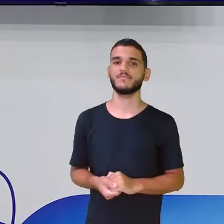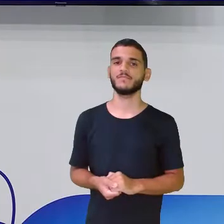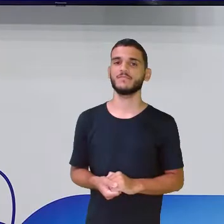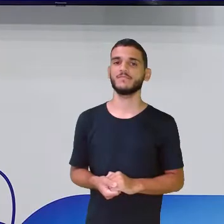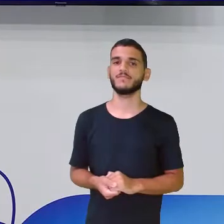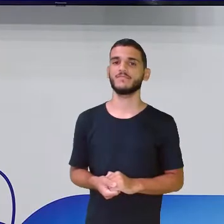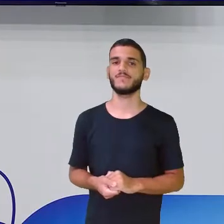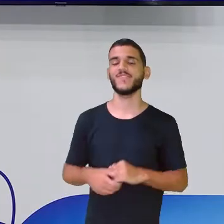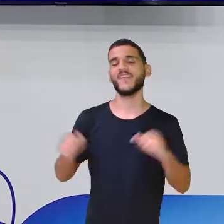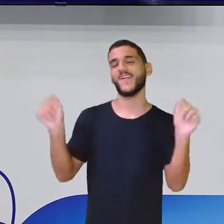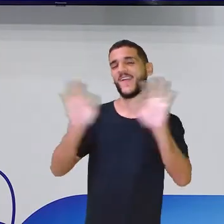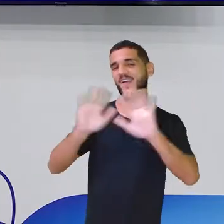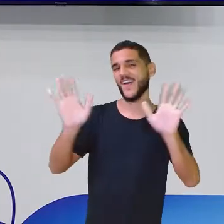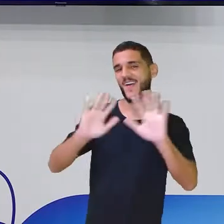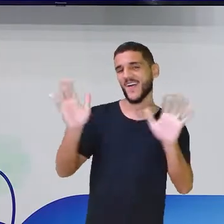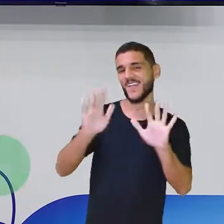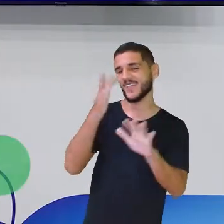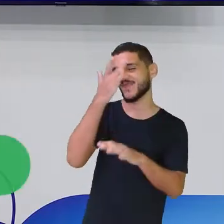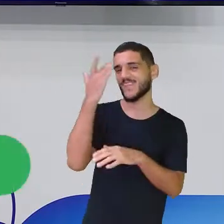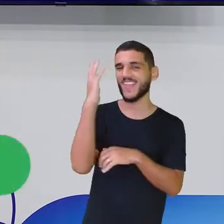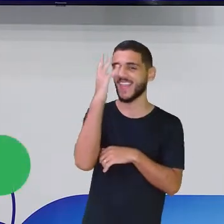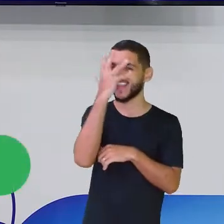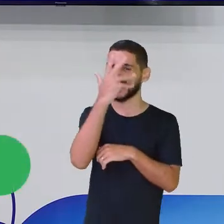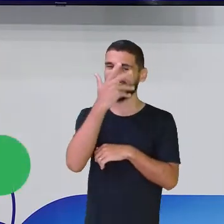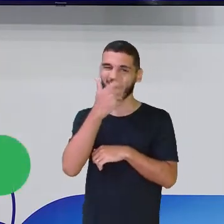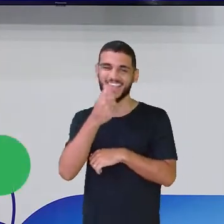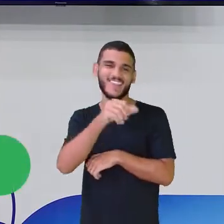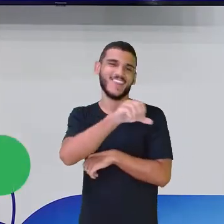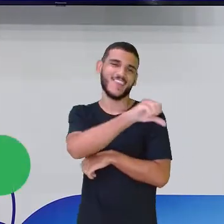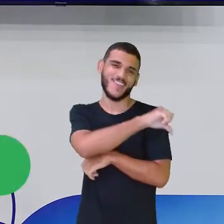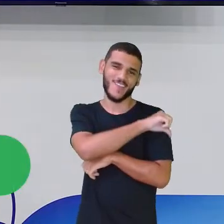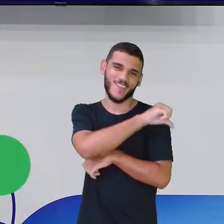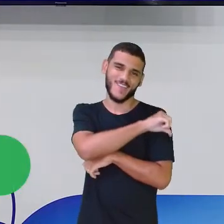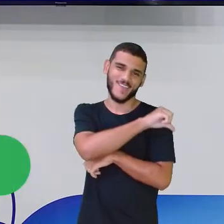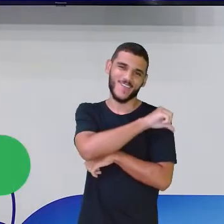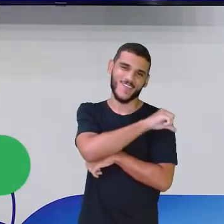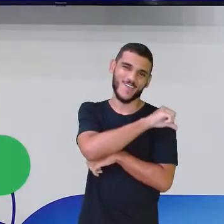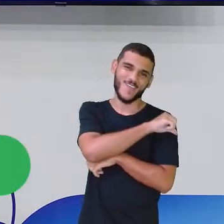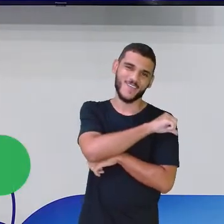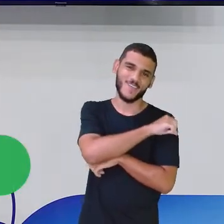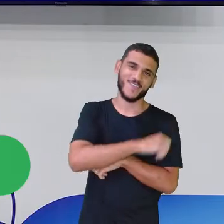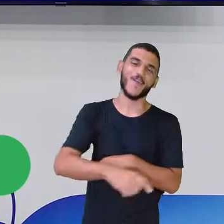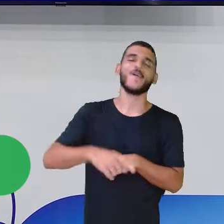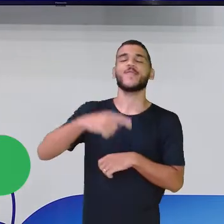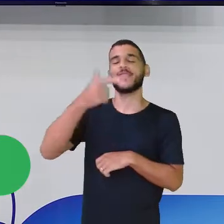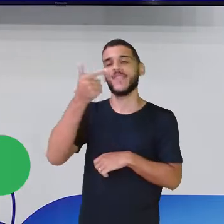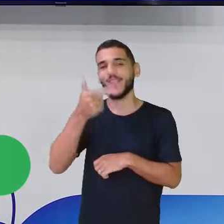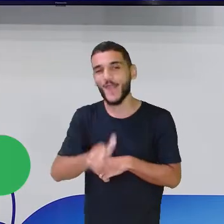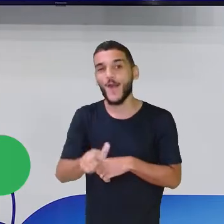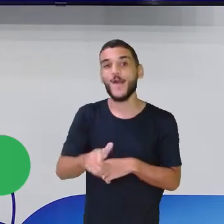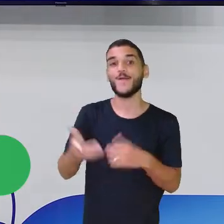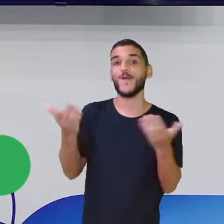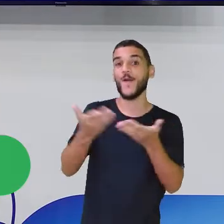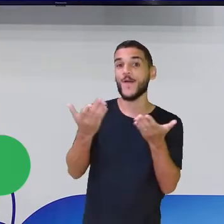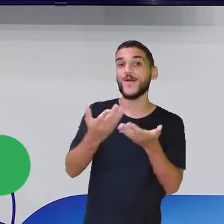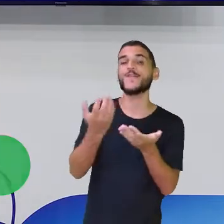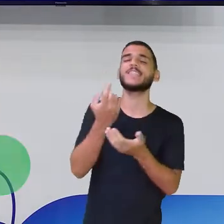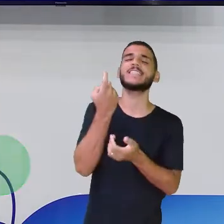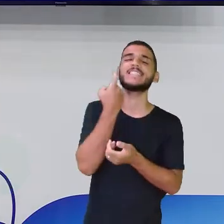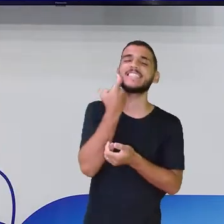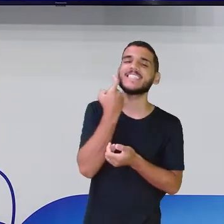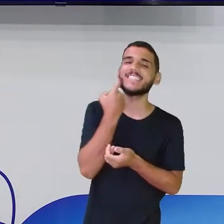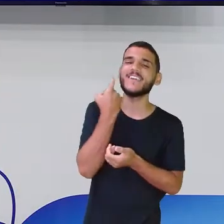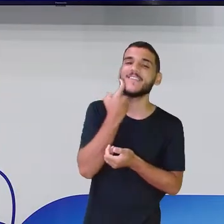Oi gente linda do nono ano, mais uma sexta-feira, mais uma aula de arte.